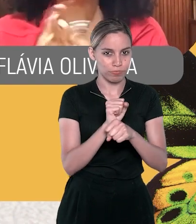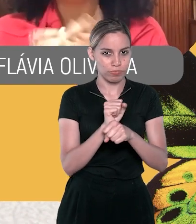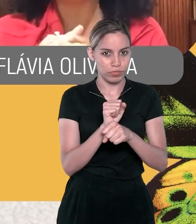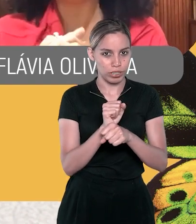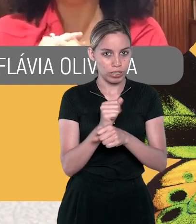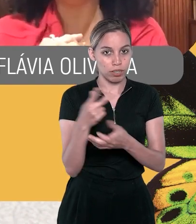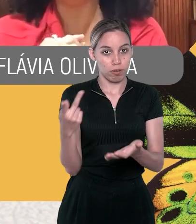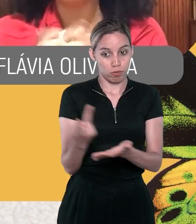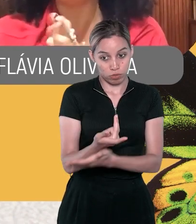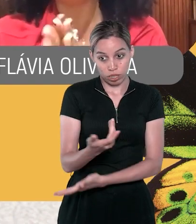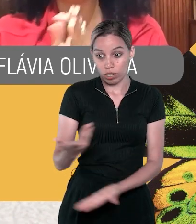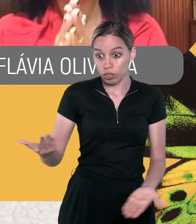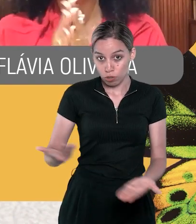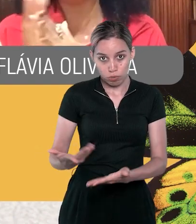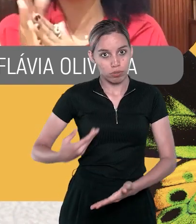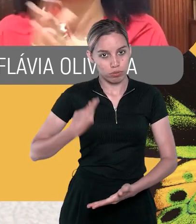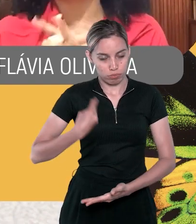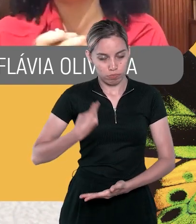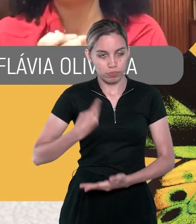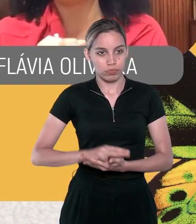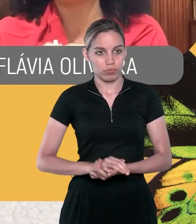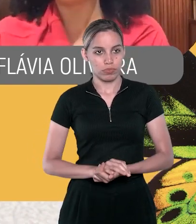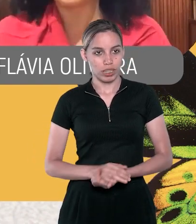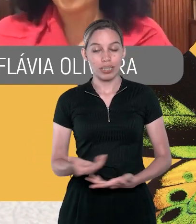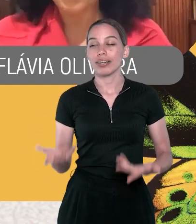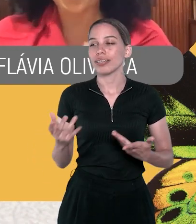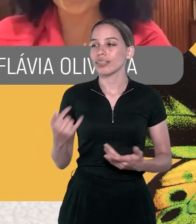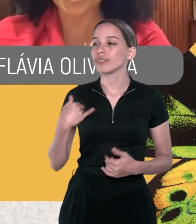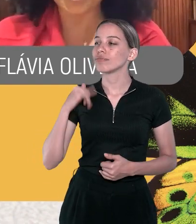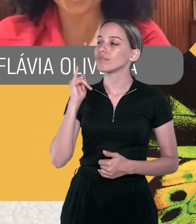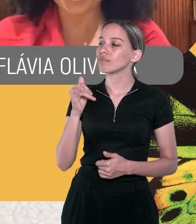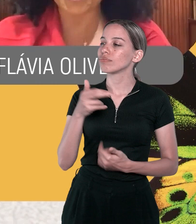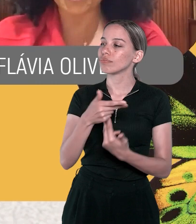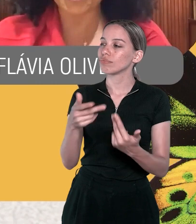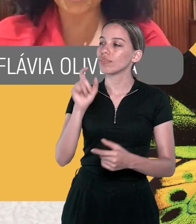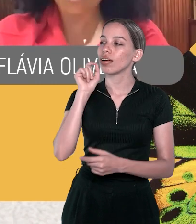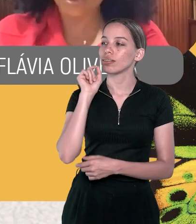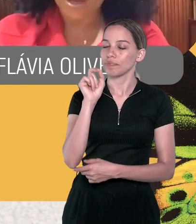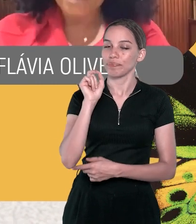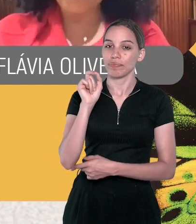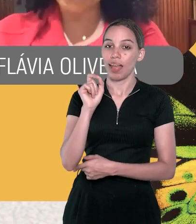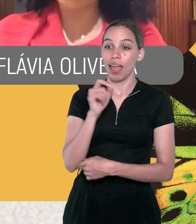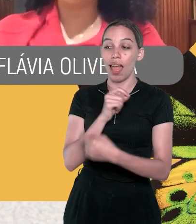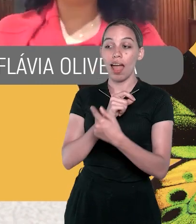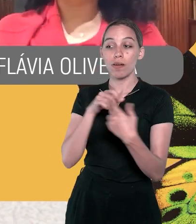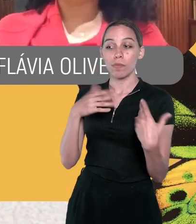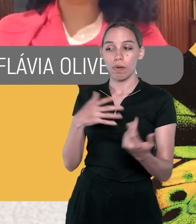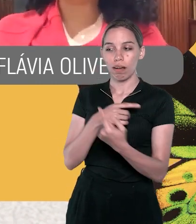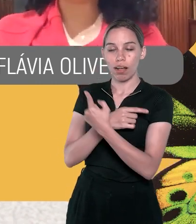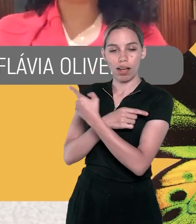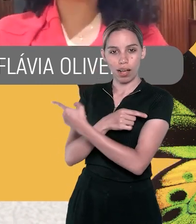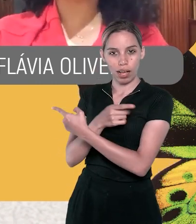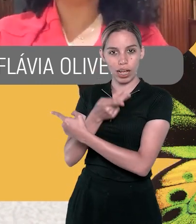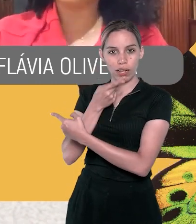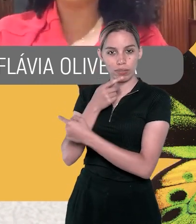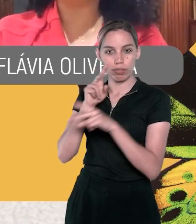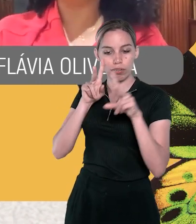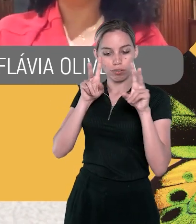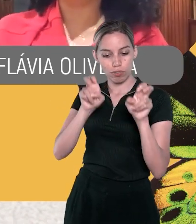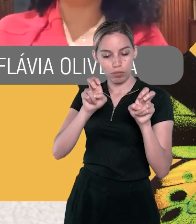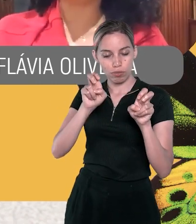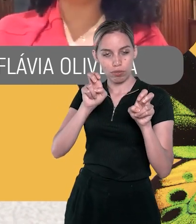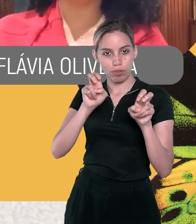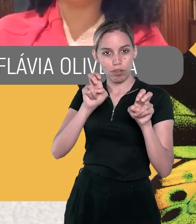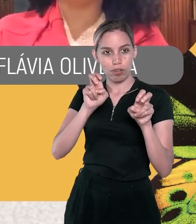até um depoimento aqui, Afonso, quando o Sérgio falou do exercício